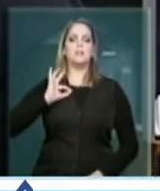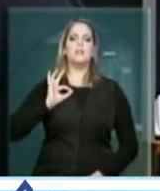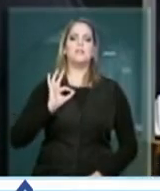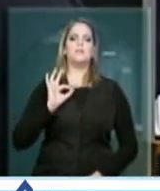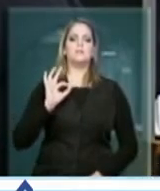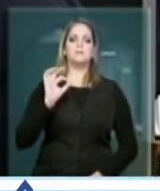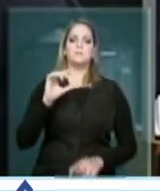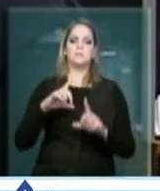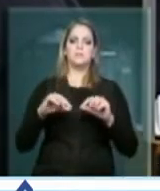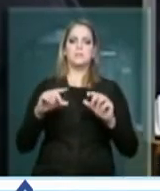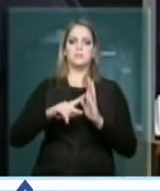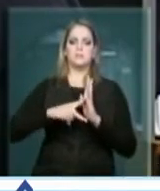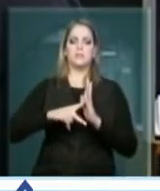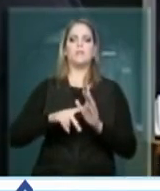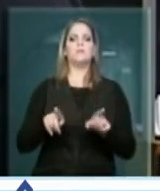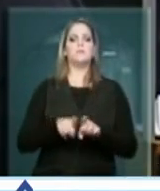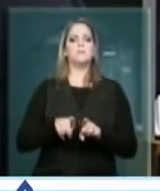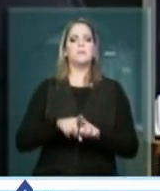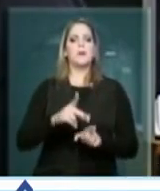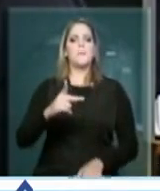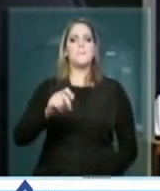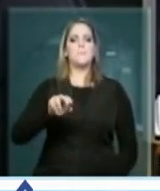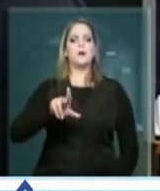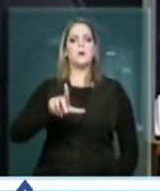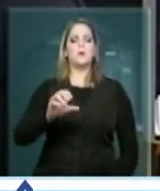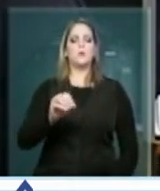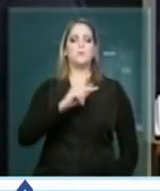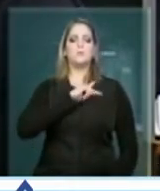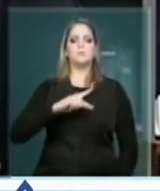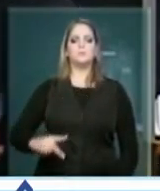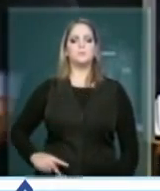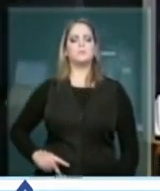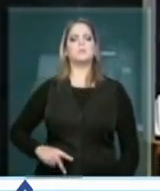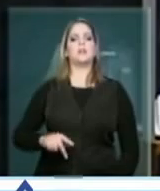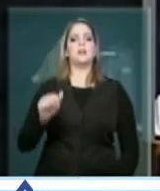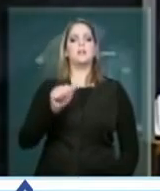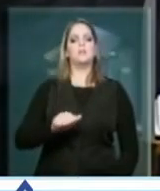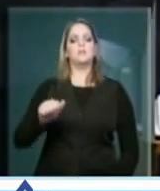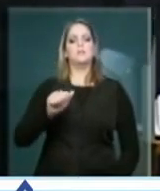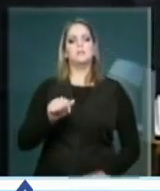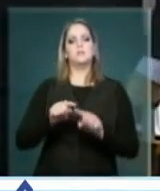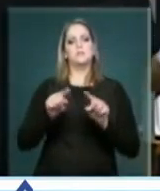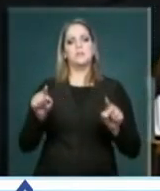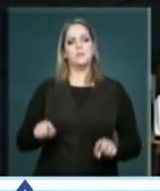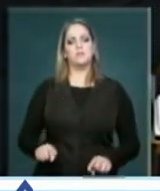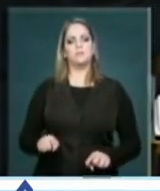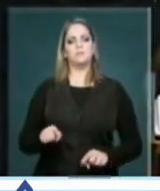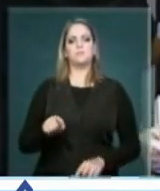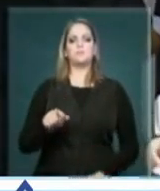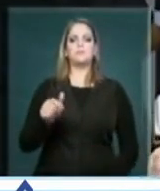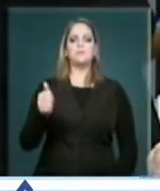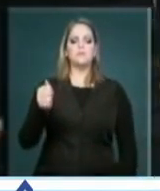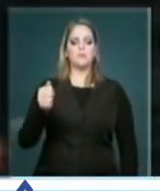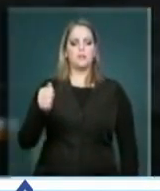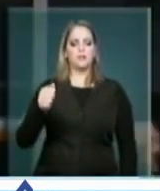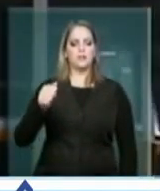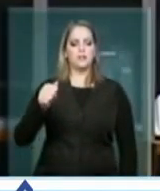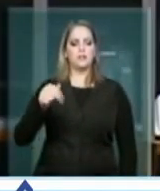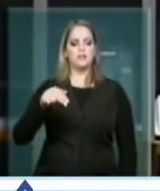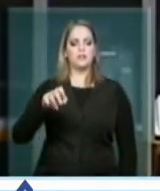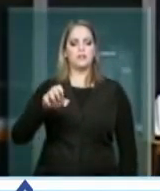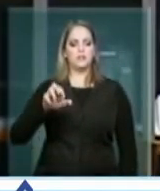Nacional. Paulo Rodrigues Mendes, presidente da Associação Nacional dos Servidores Efetivos das Agências Reguladoras da